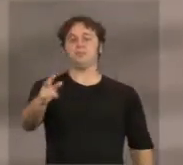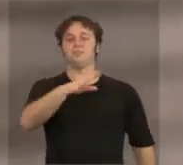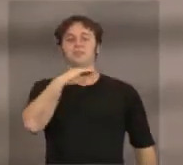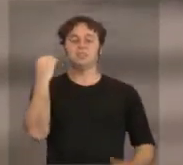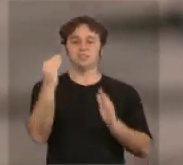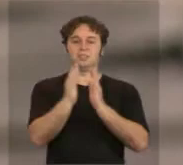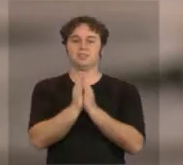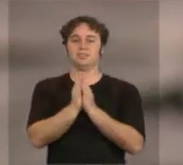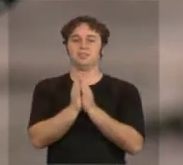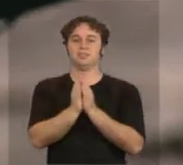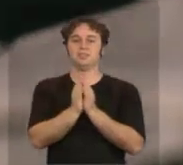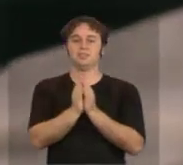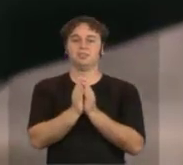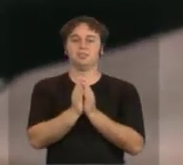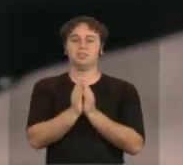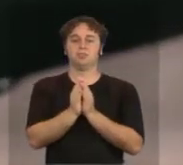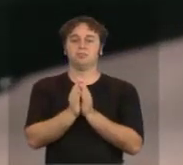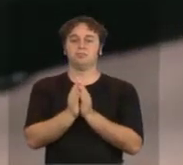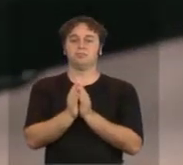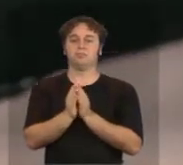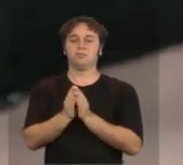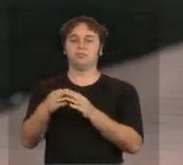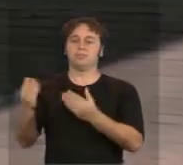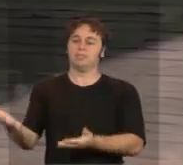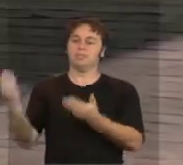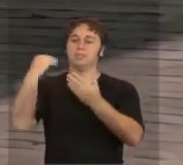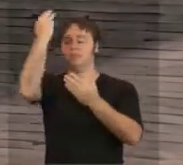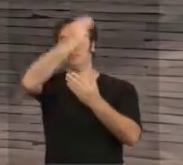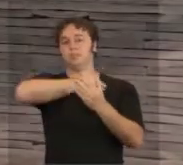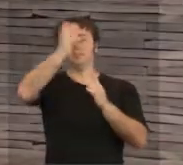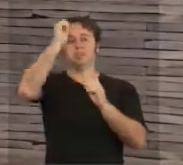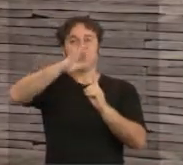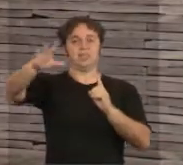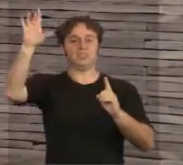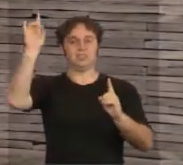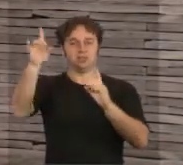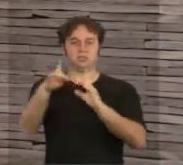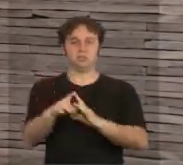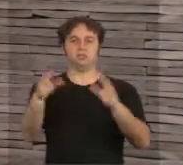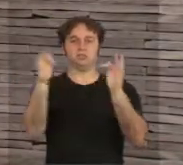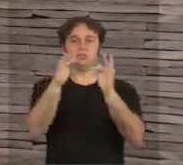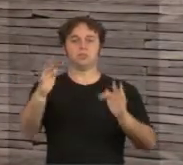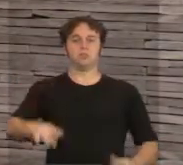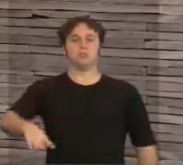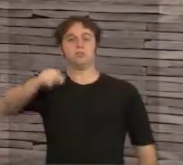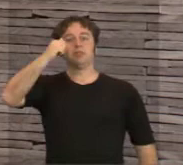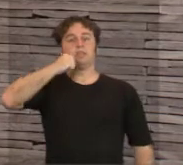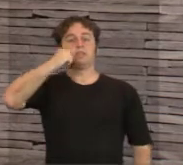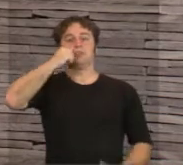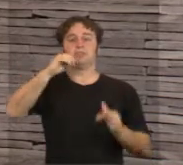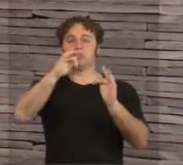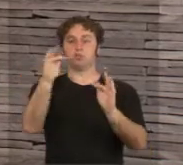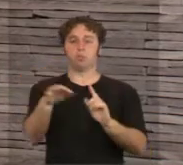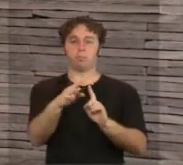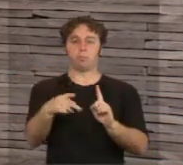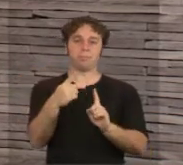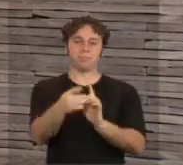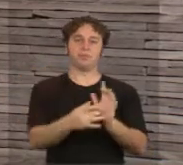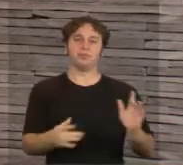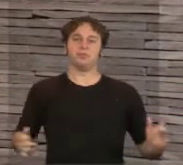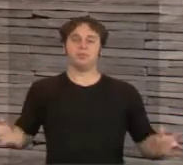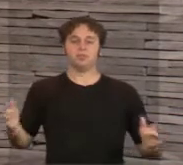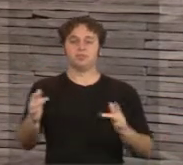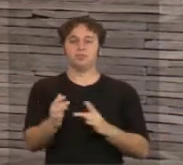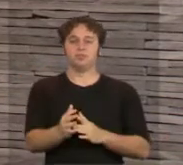agora e na hora de nossa morte. Amém. Ave Maria, cheia de graça, o Senhor é convosco. Bendita sois vós entre